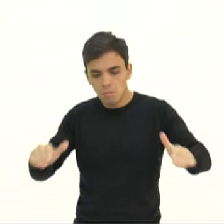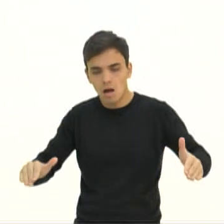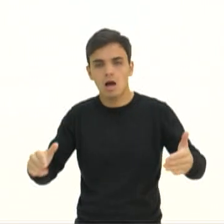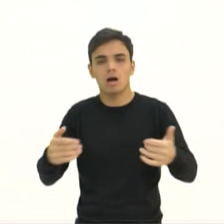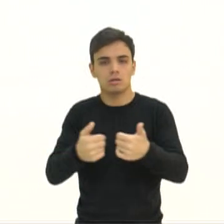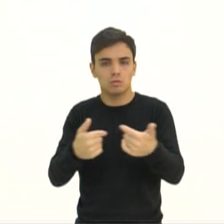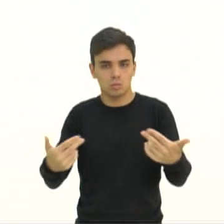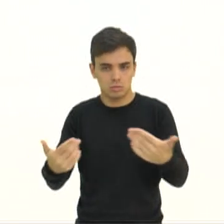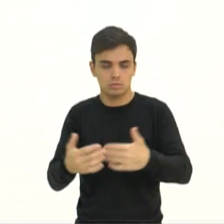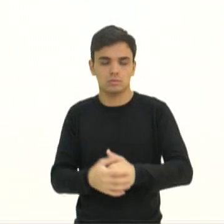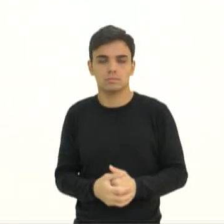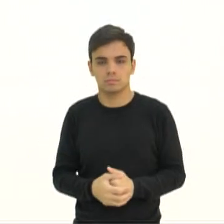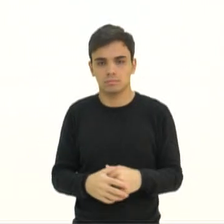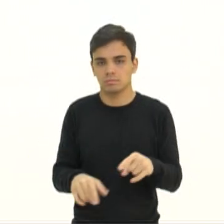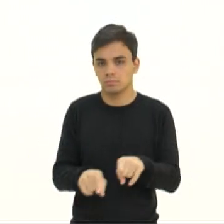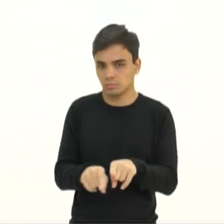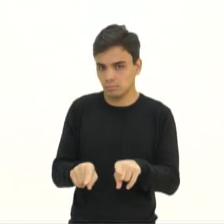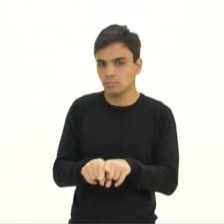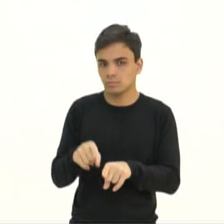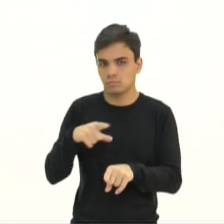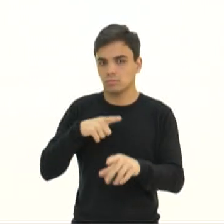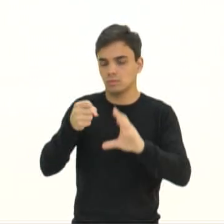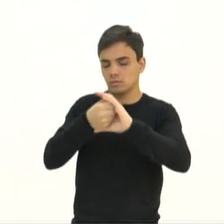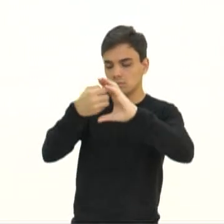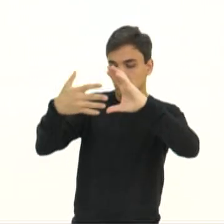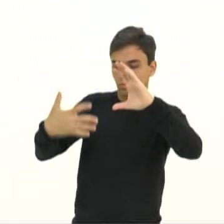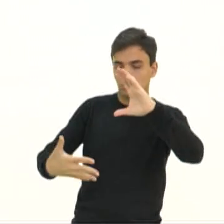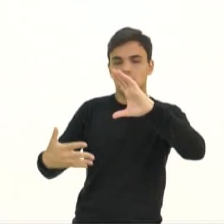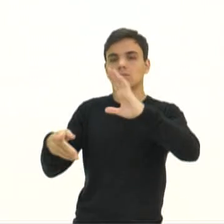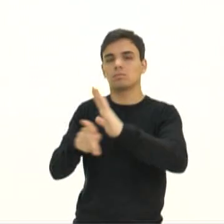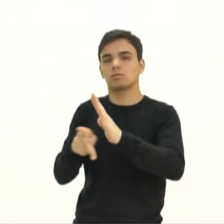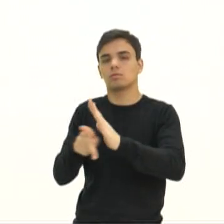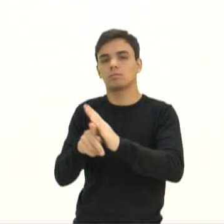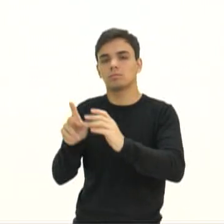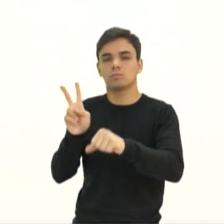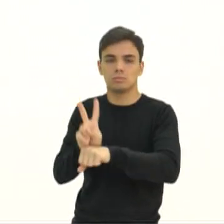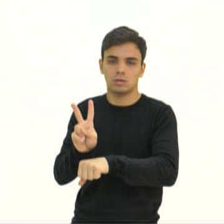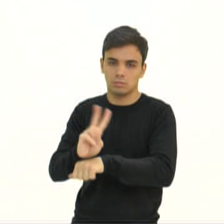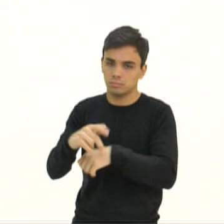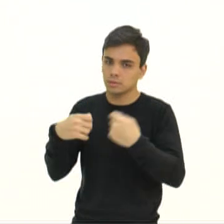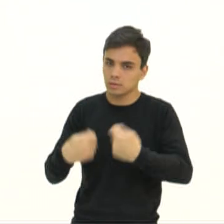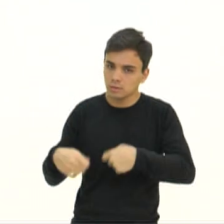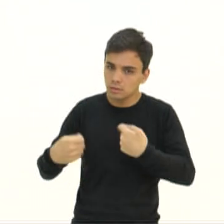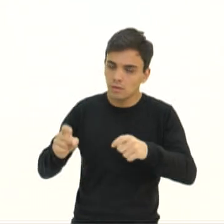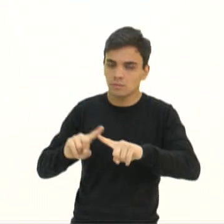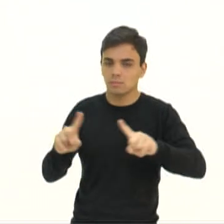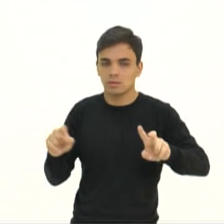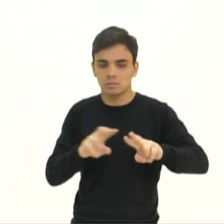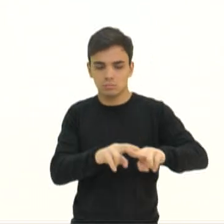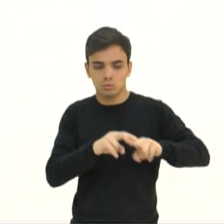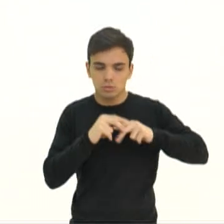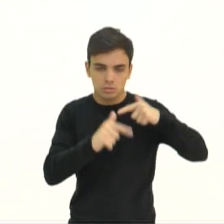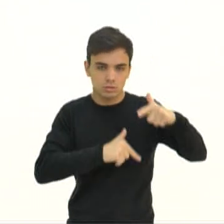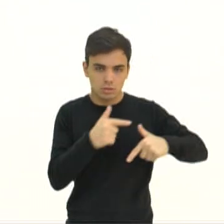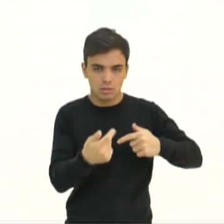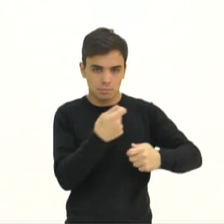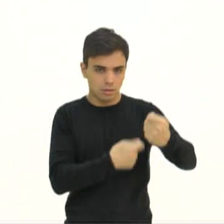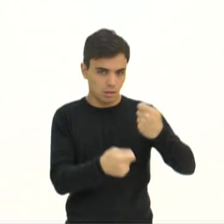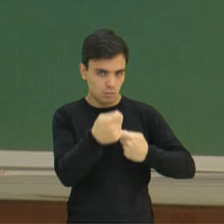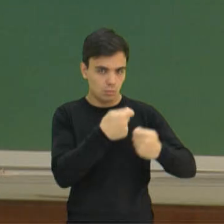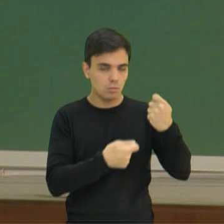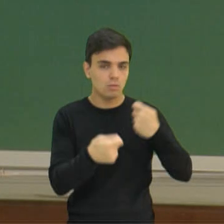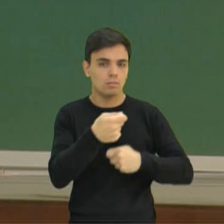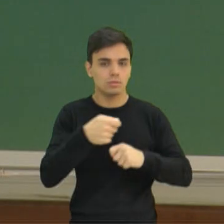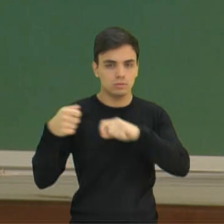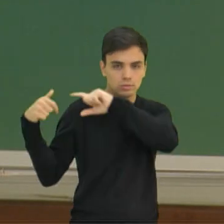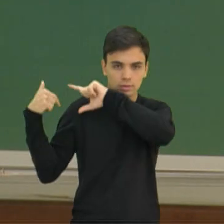gente tem essa característica ali de áreas que deveriam ser protegidas, mas que, devido às atividades econômicas